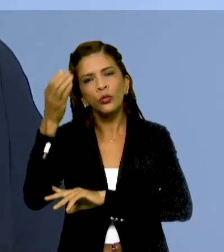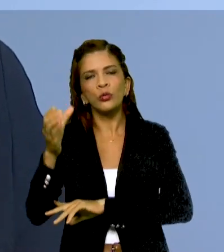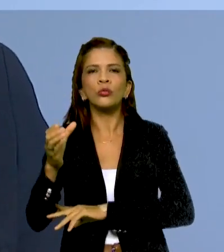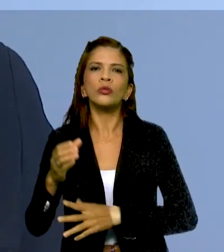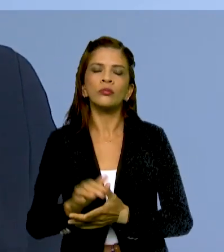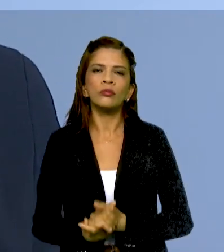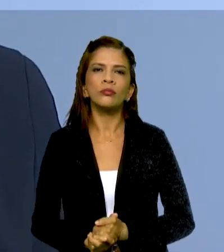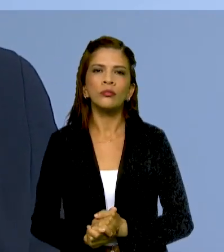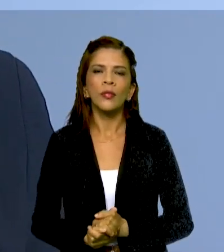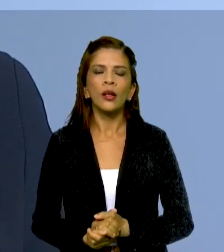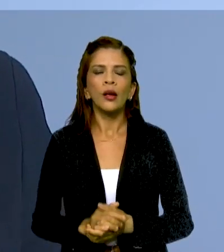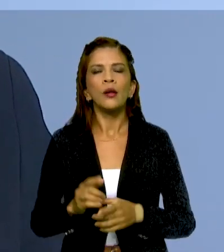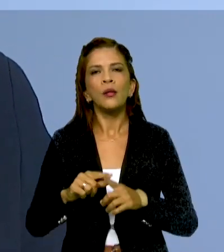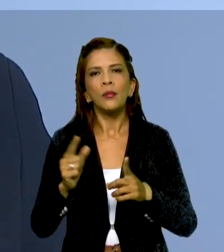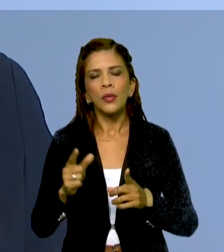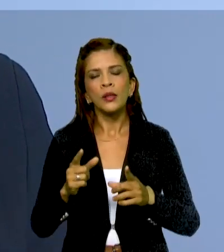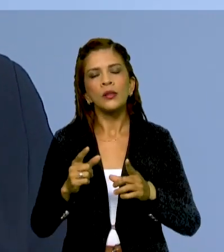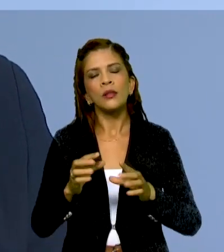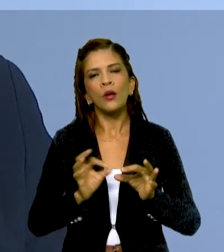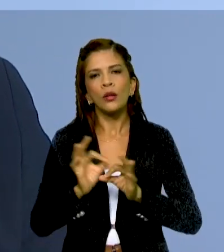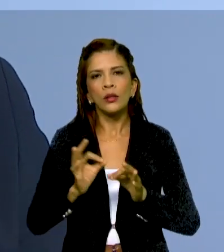mesmo, é tudo com questão de tempo.